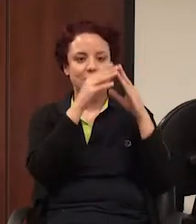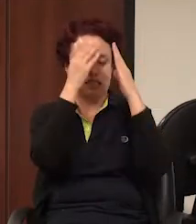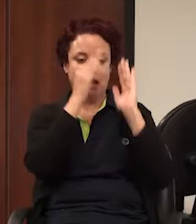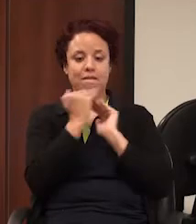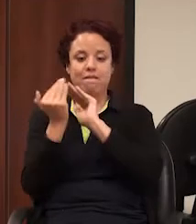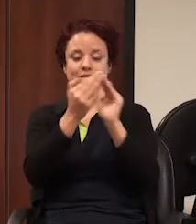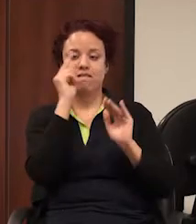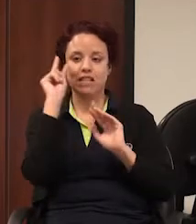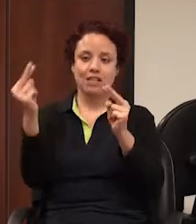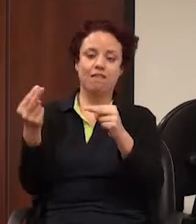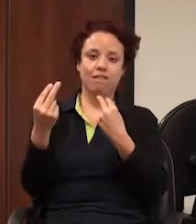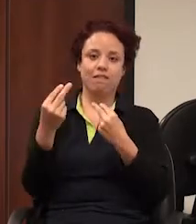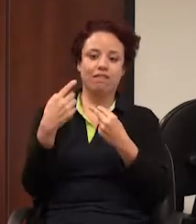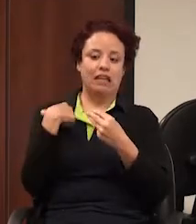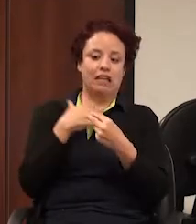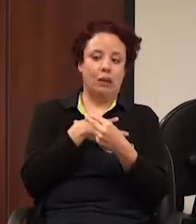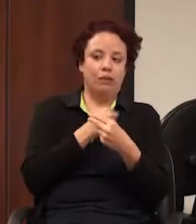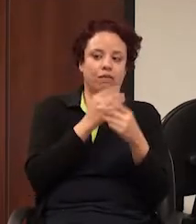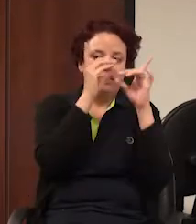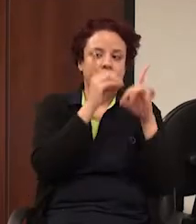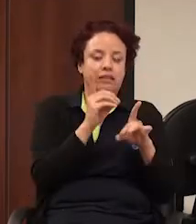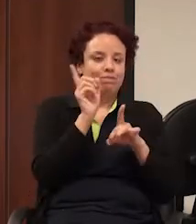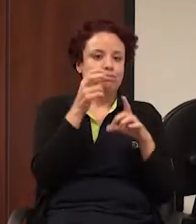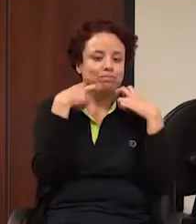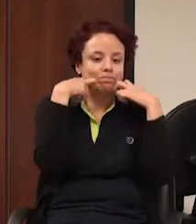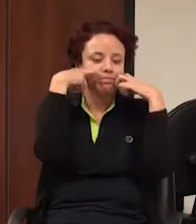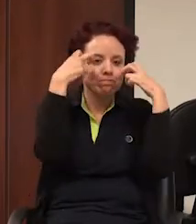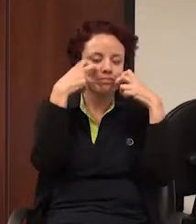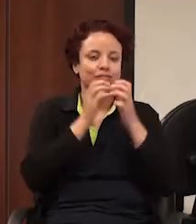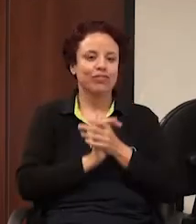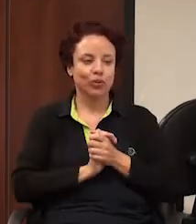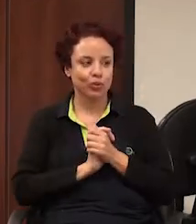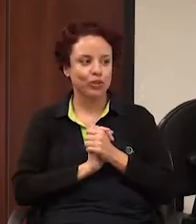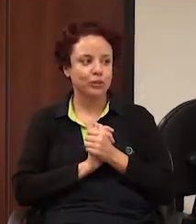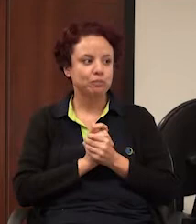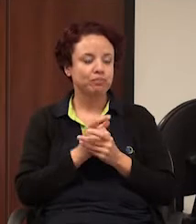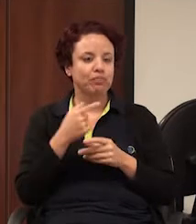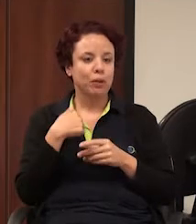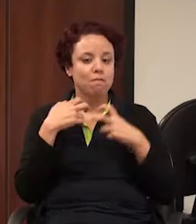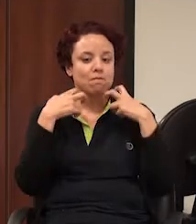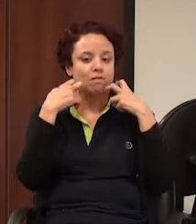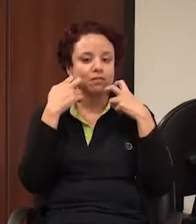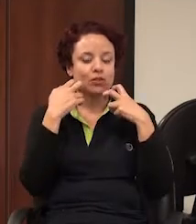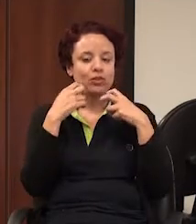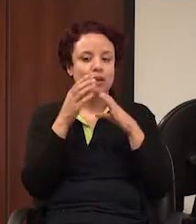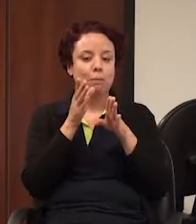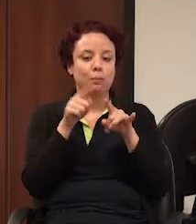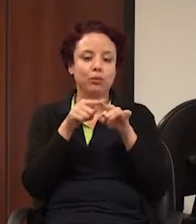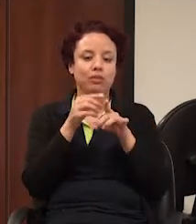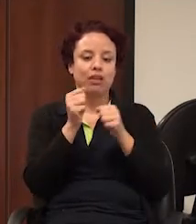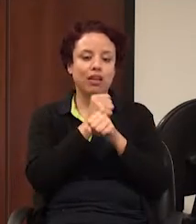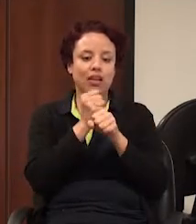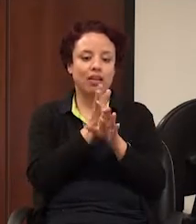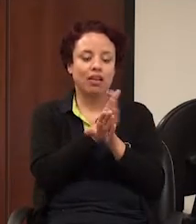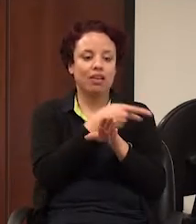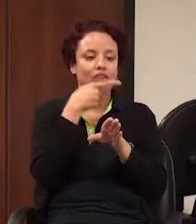humana, tive ou sou responsável por uma pessoa que à época se tratava como